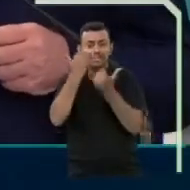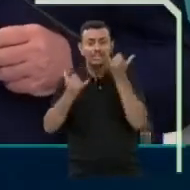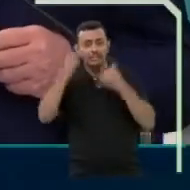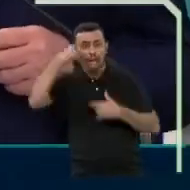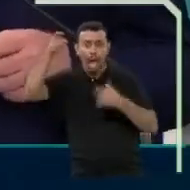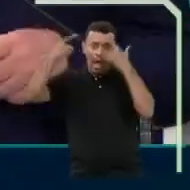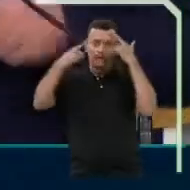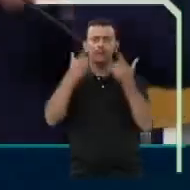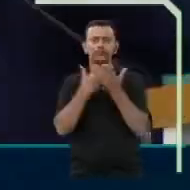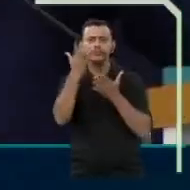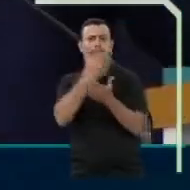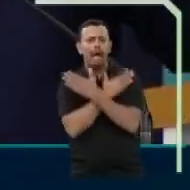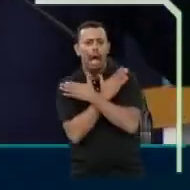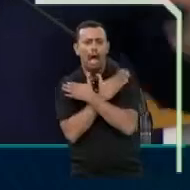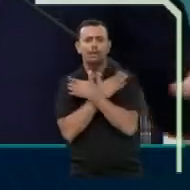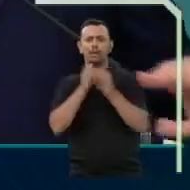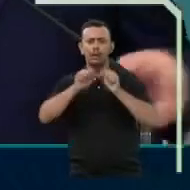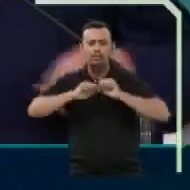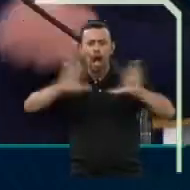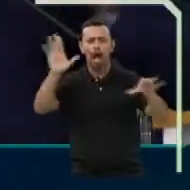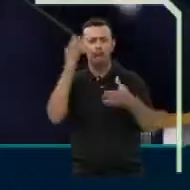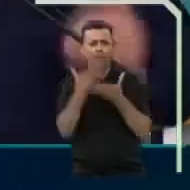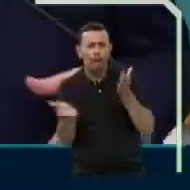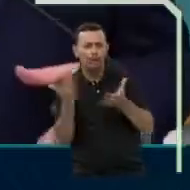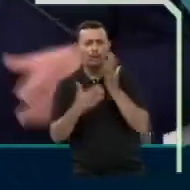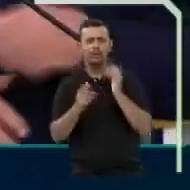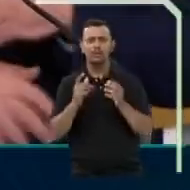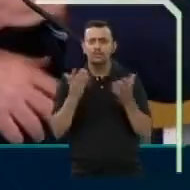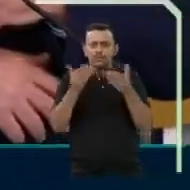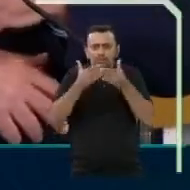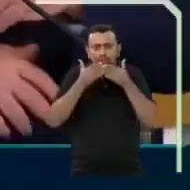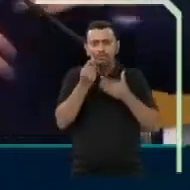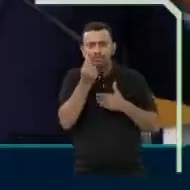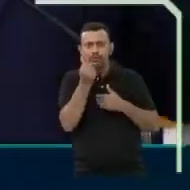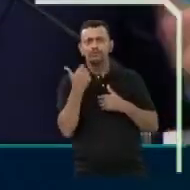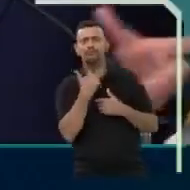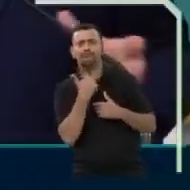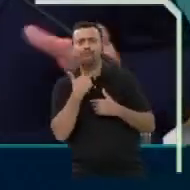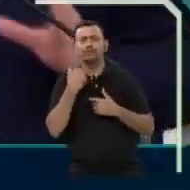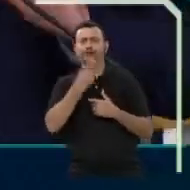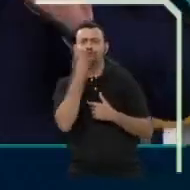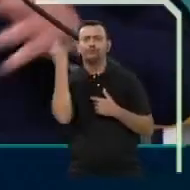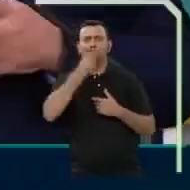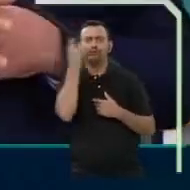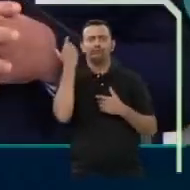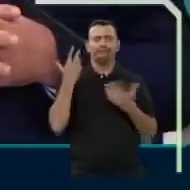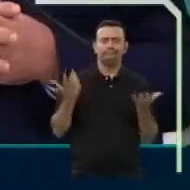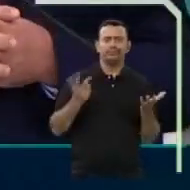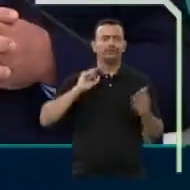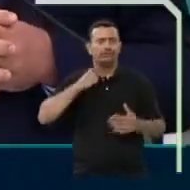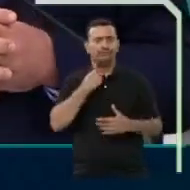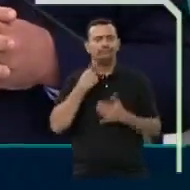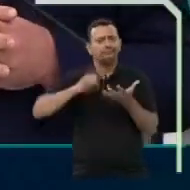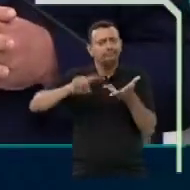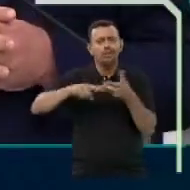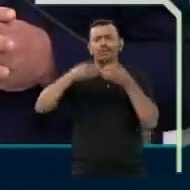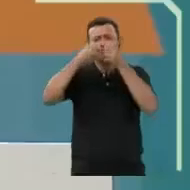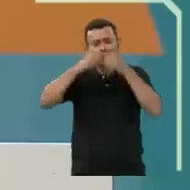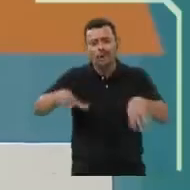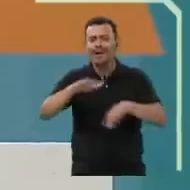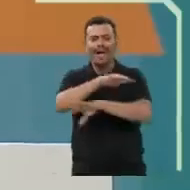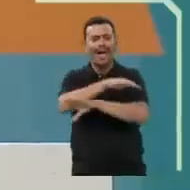massa, informalidade em massa, gente desmoralizada no crediário em massa, a corrupção campeando, isto destrói qualquer